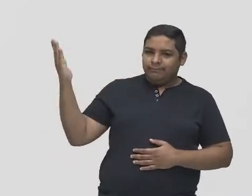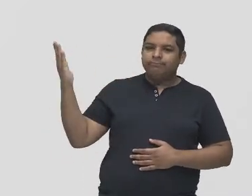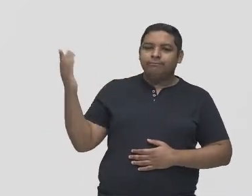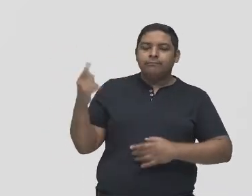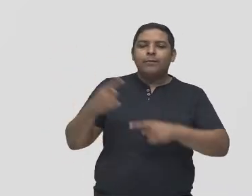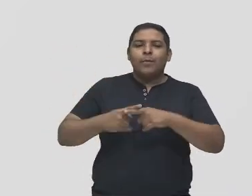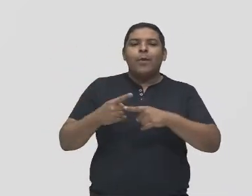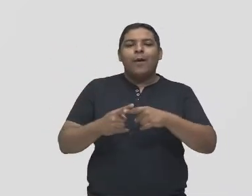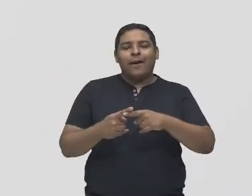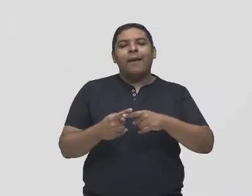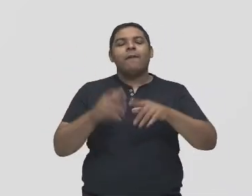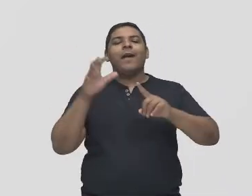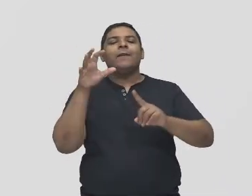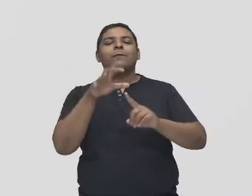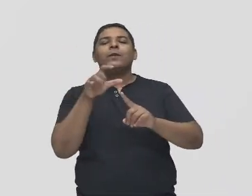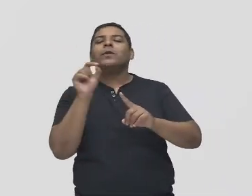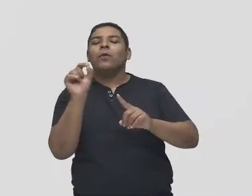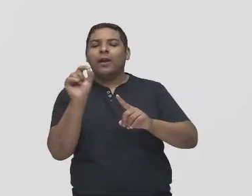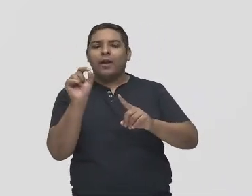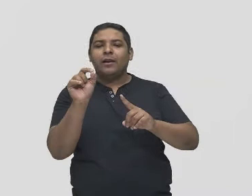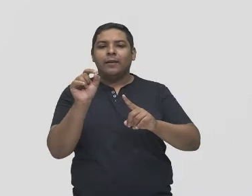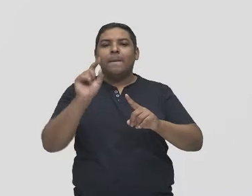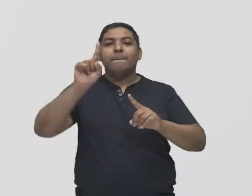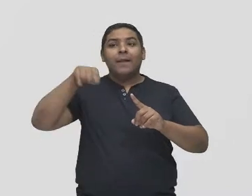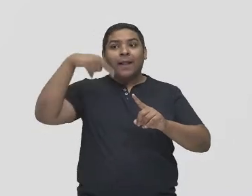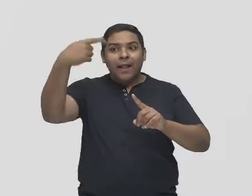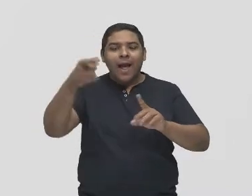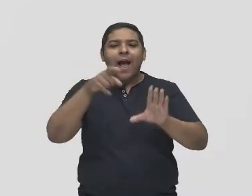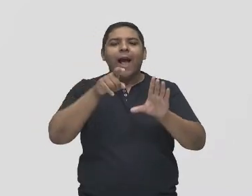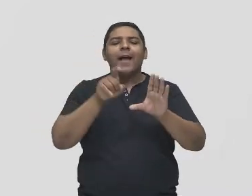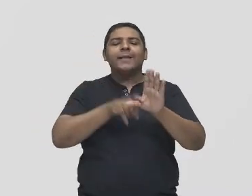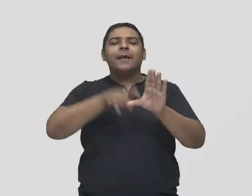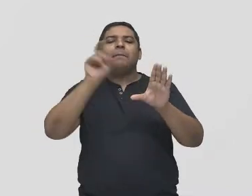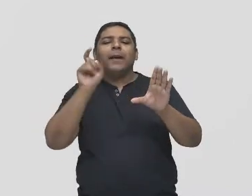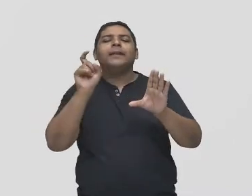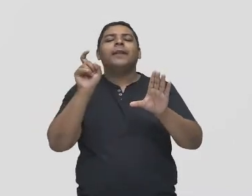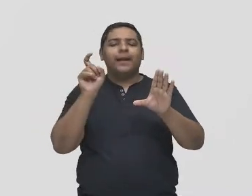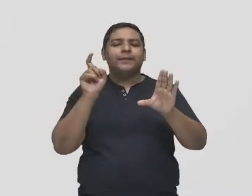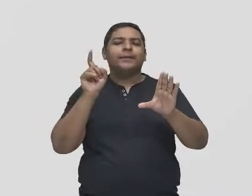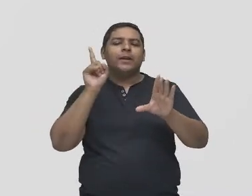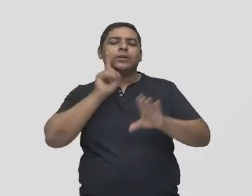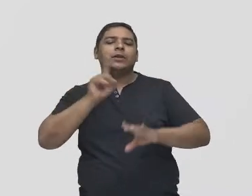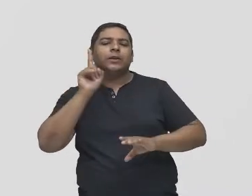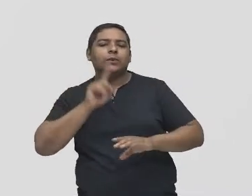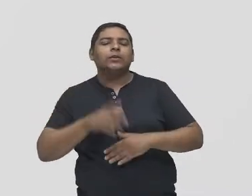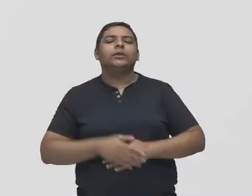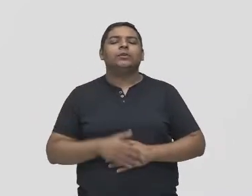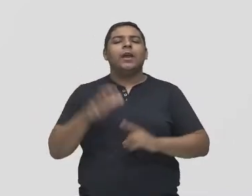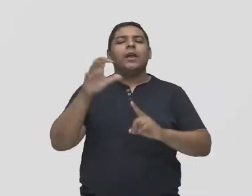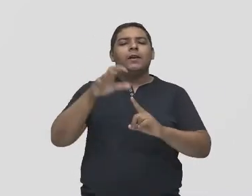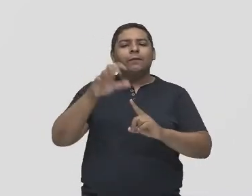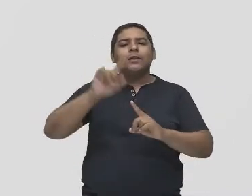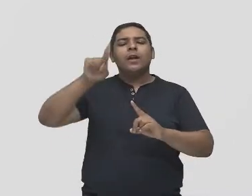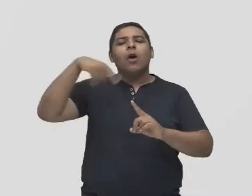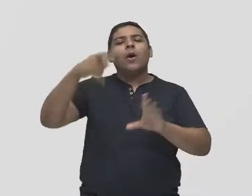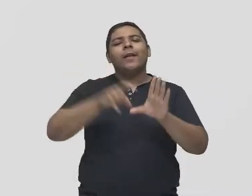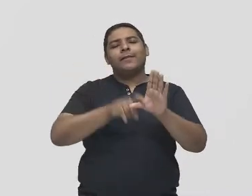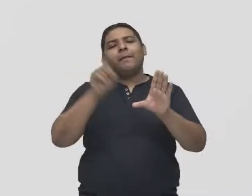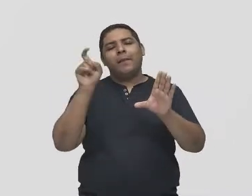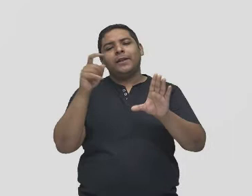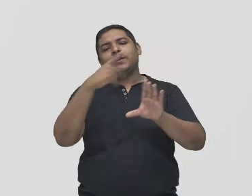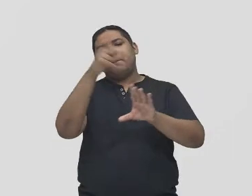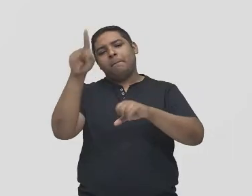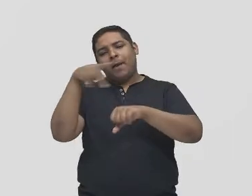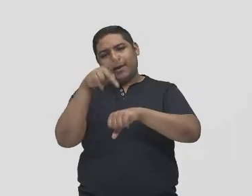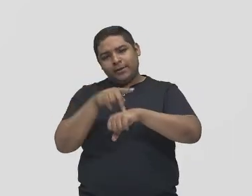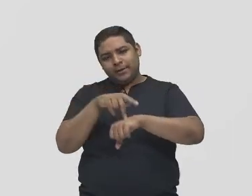também vão influenciar a independência dos Estados Unidos e vão influenciar também outros processos de independência. Então, veja